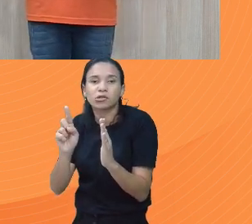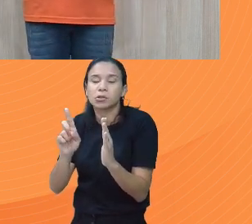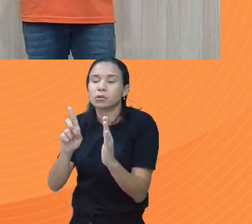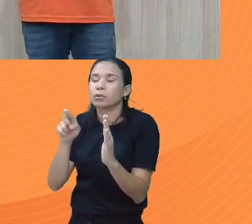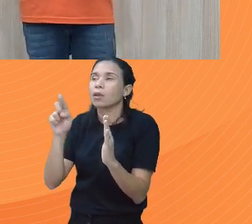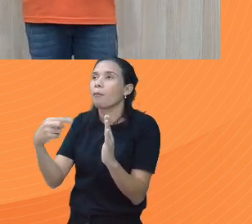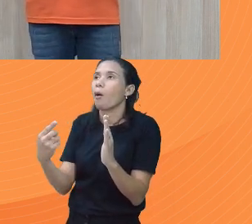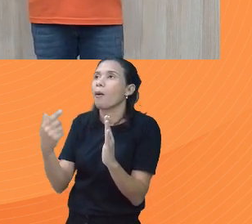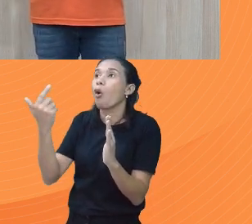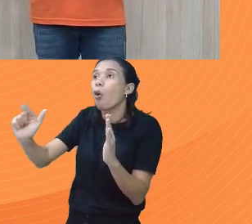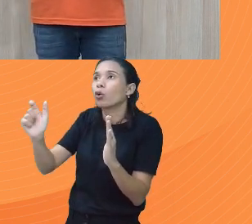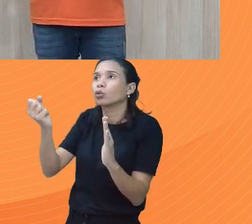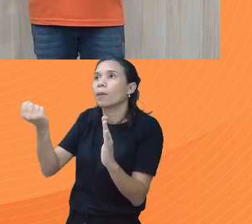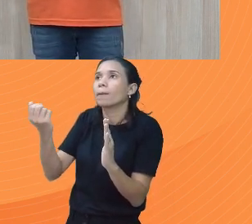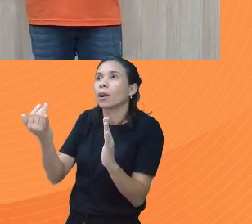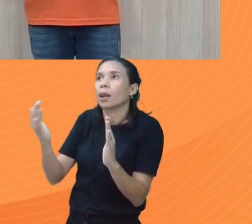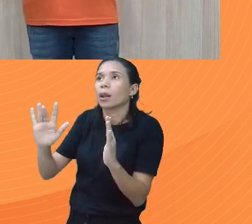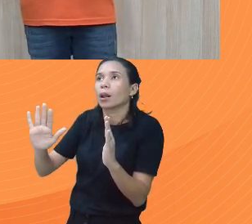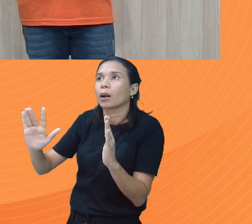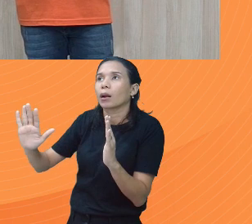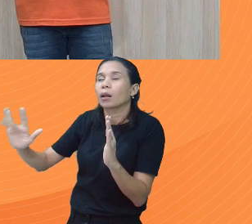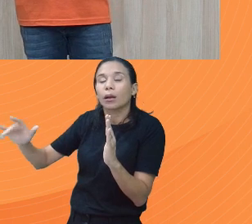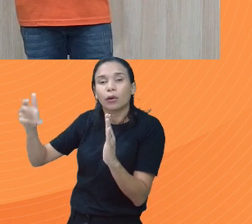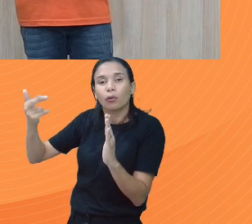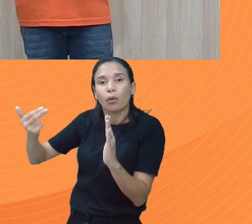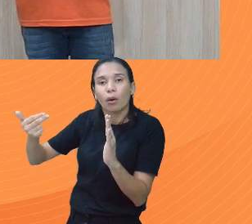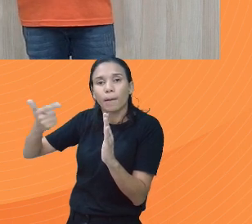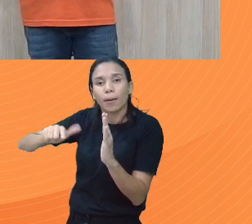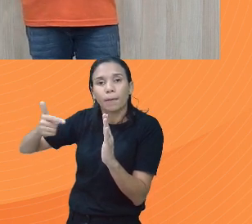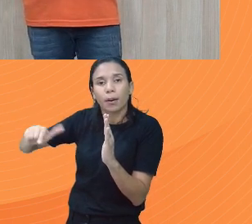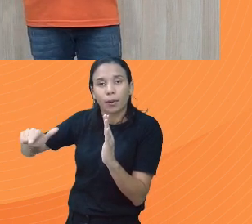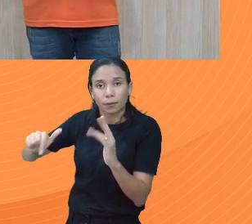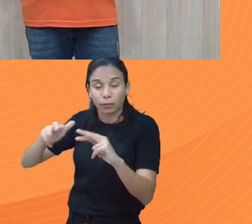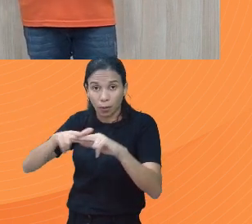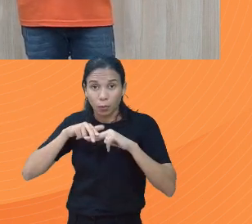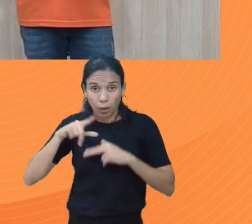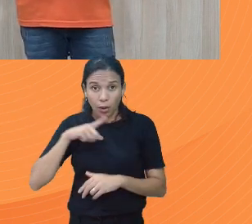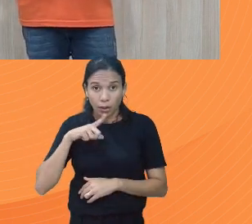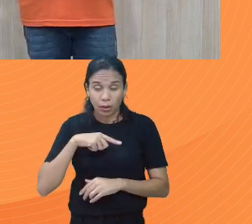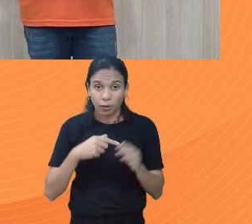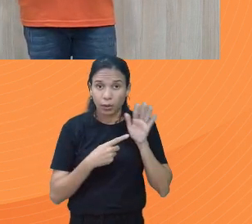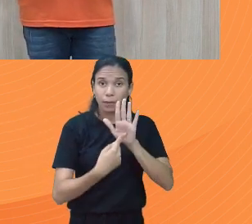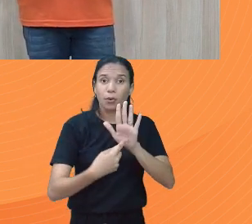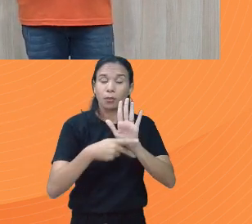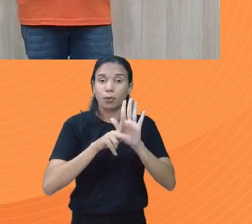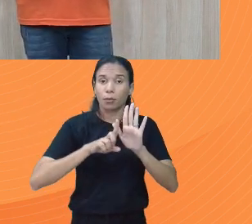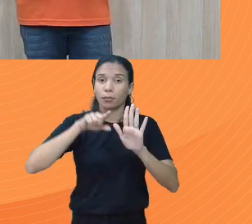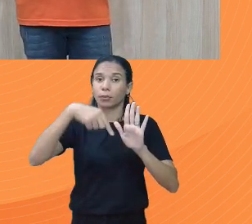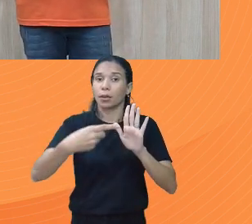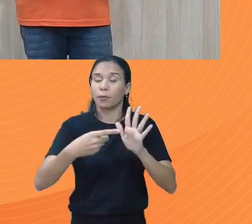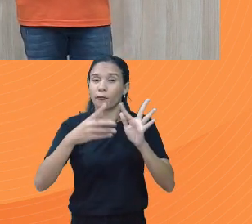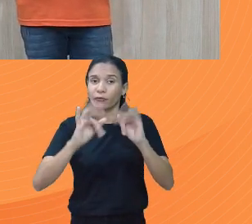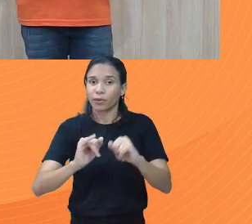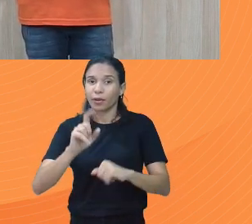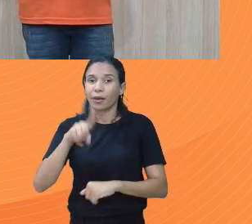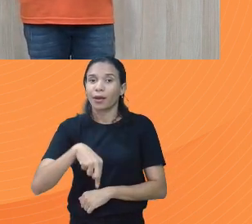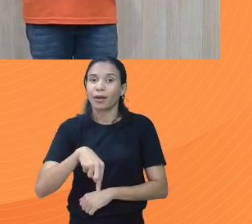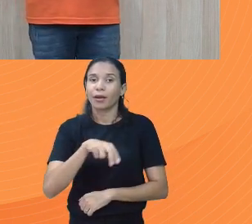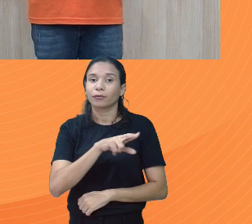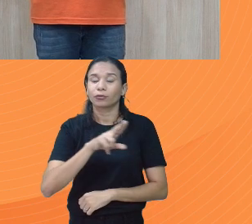aparecer, e aí sim vem a parte que se repete. Essa parte que aparece depois para de aparecer, a gente chama